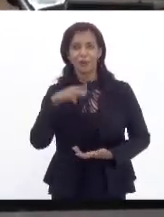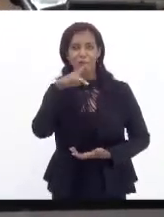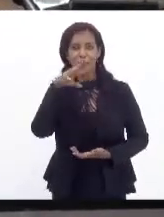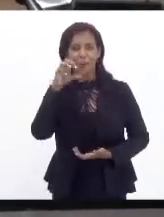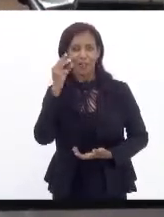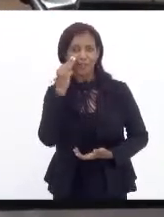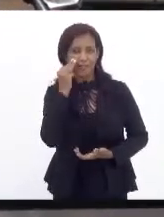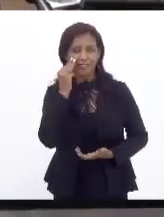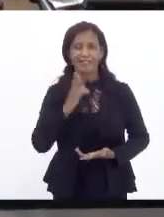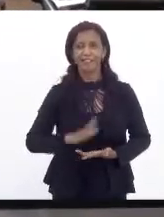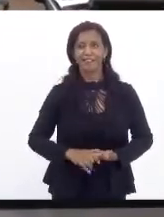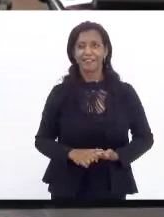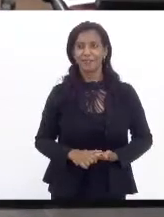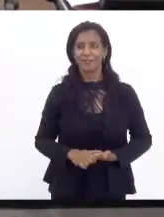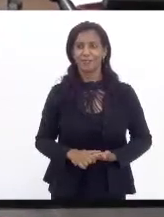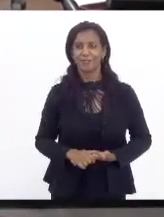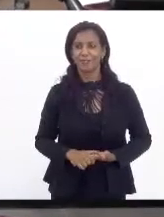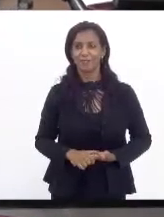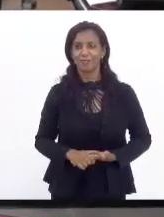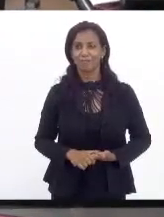Mônica.